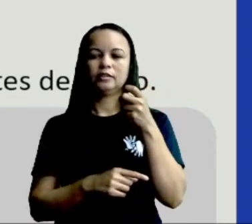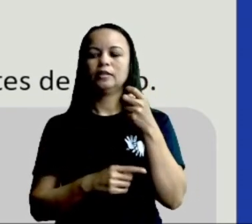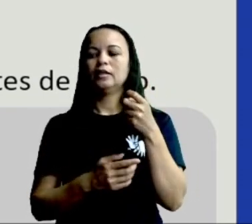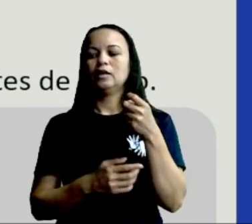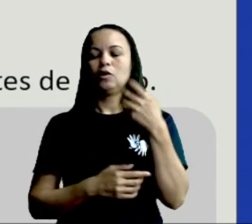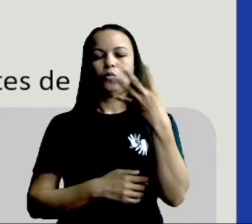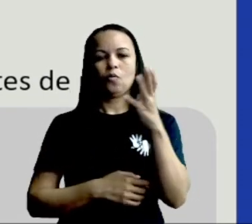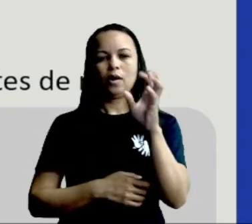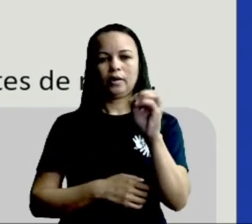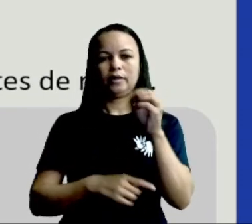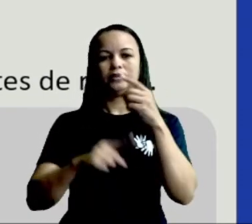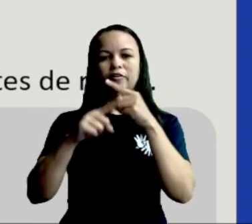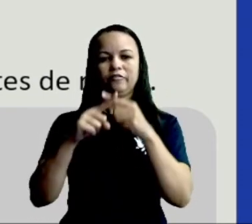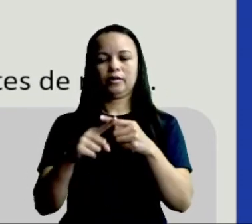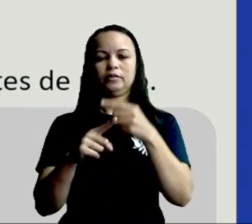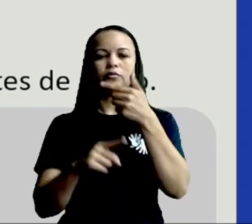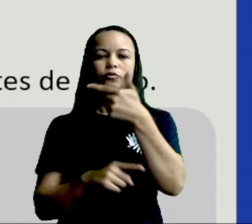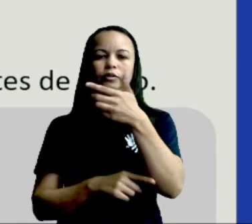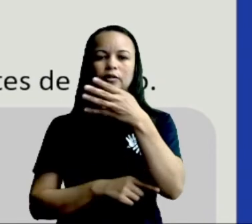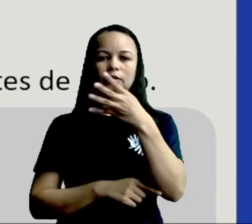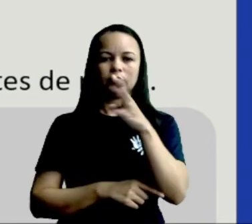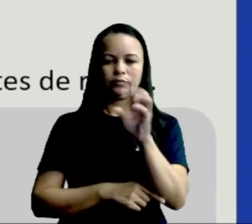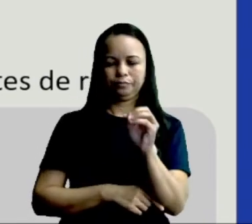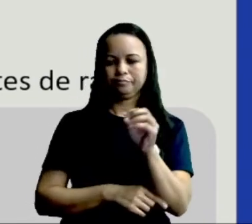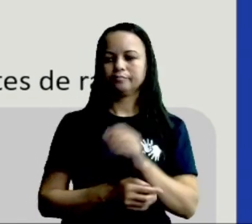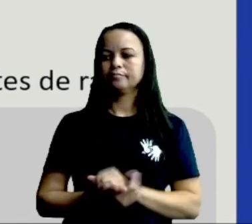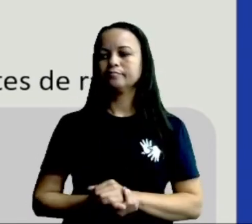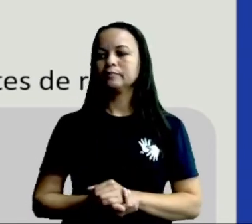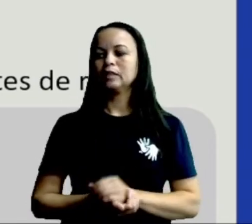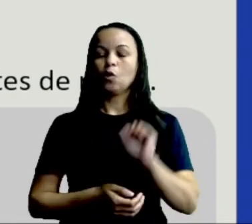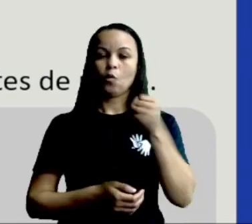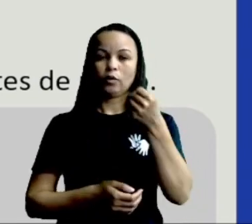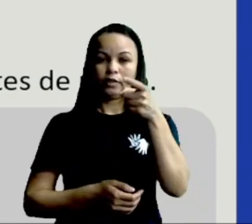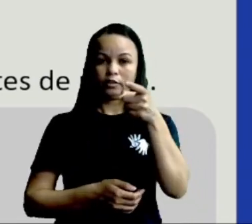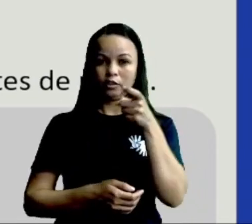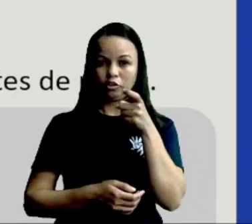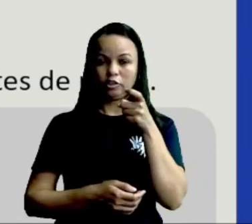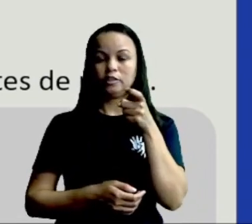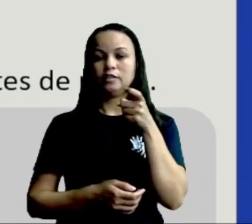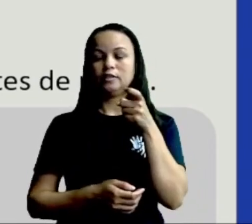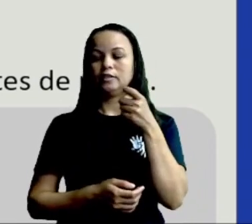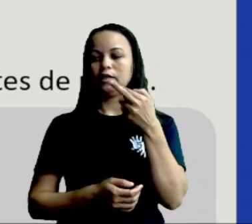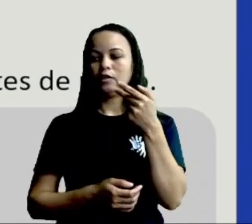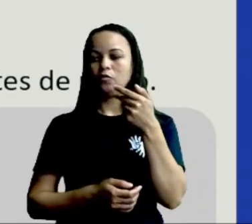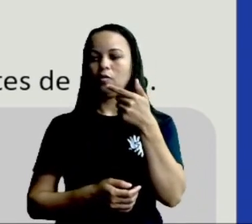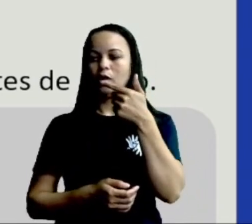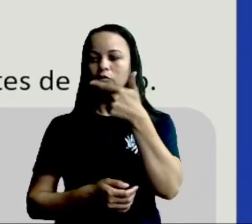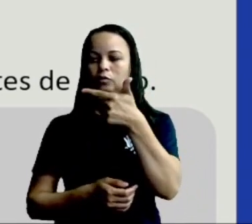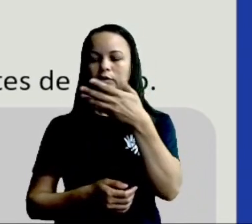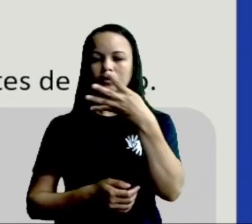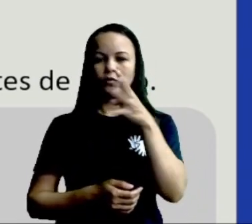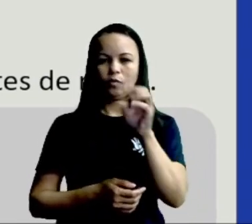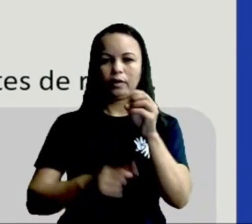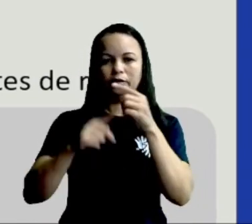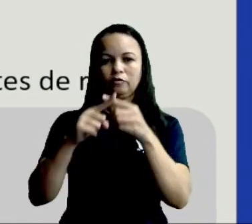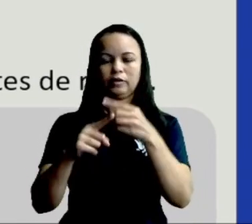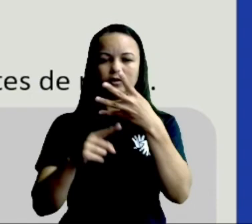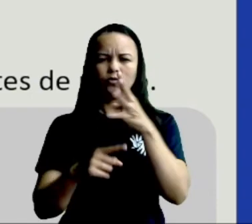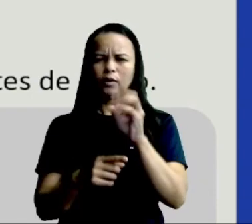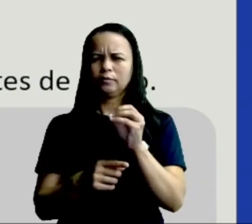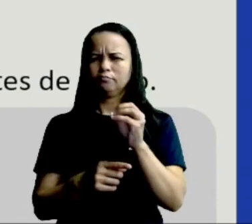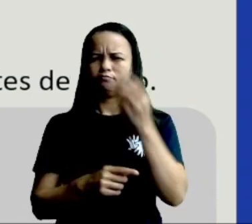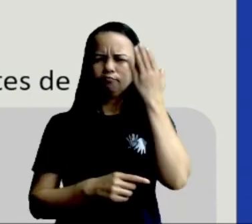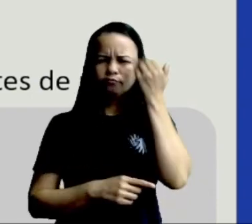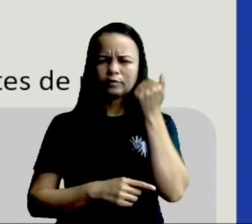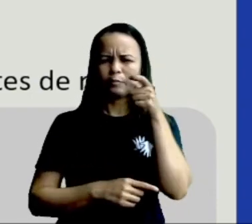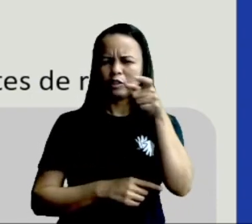vezes 240. Então, olha aí, 80x é igual a 240 vezes 40. Eu não quero saber quem é x, então eu